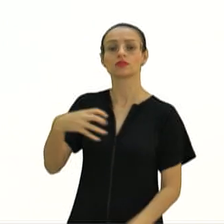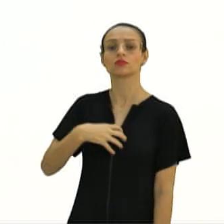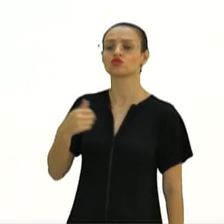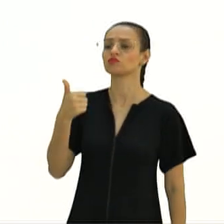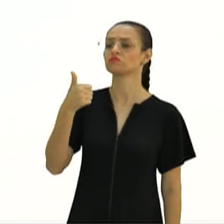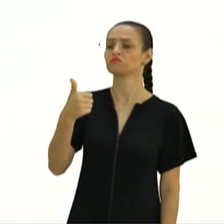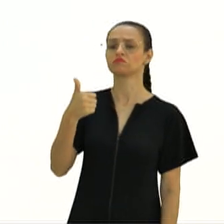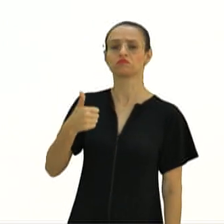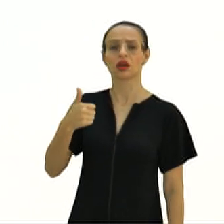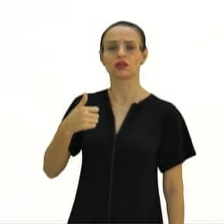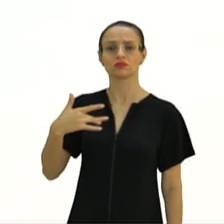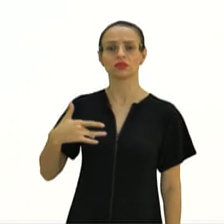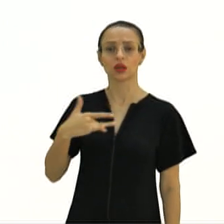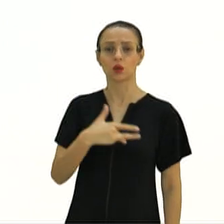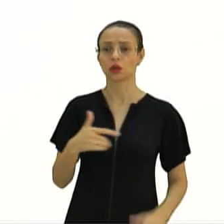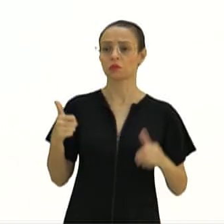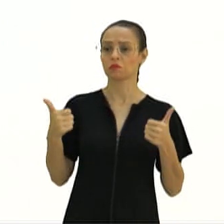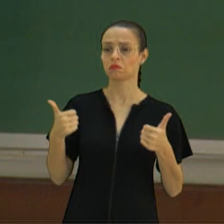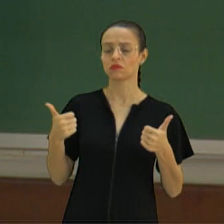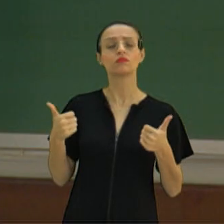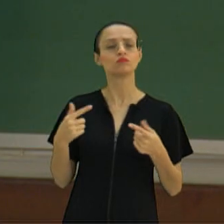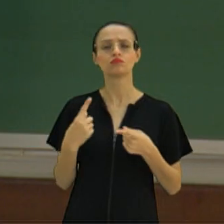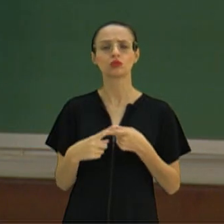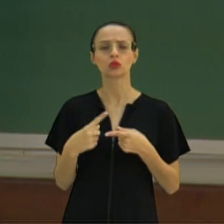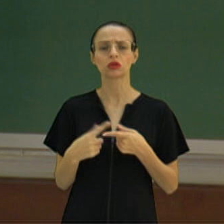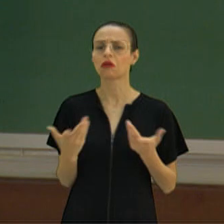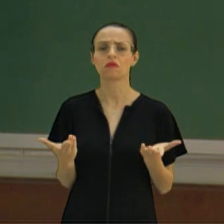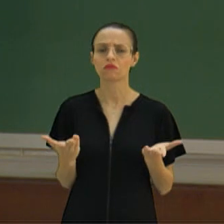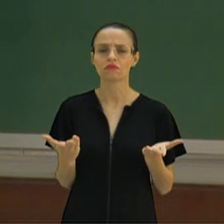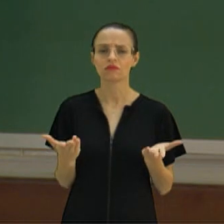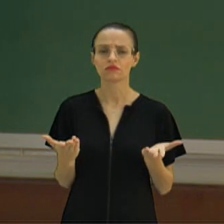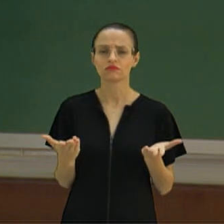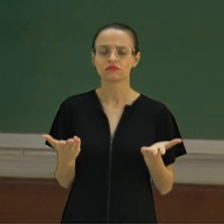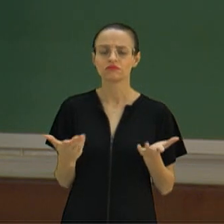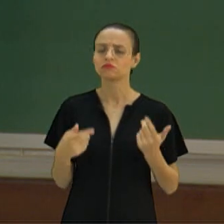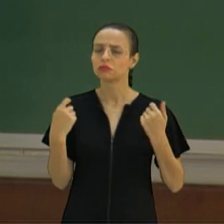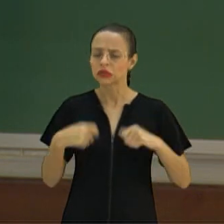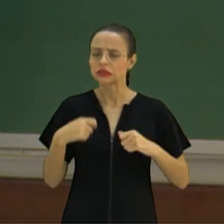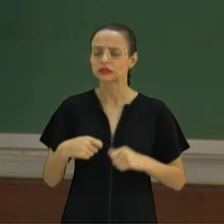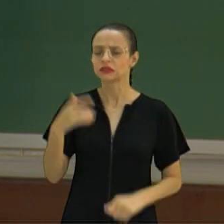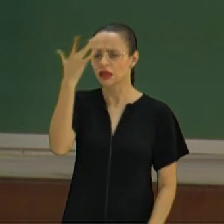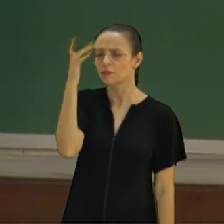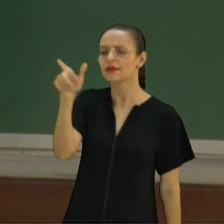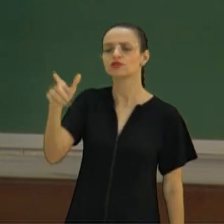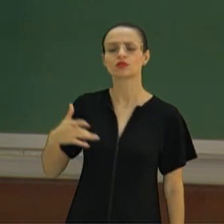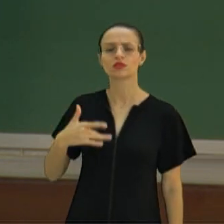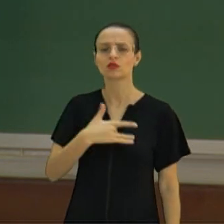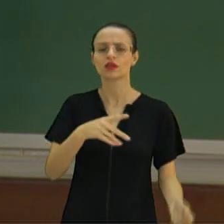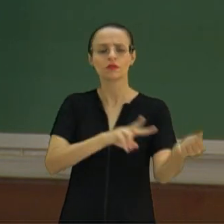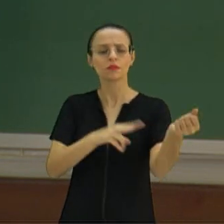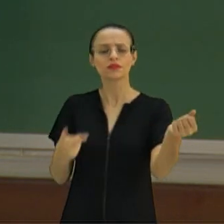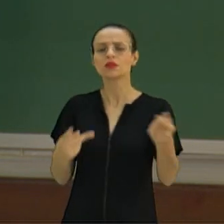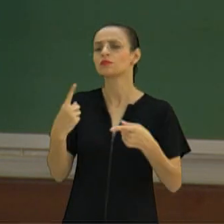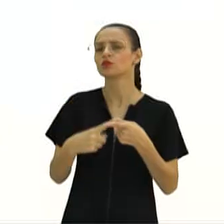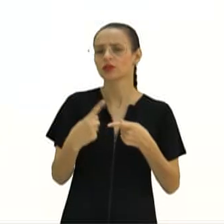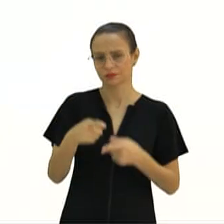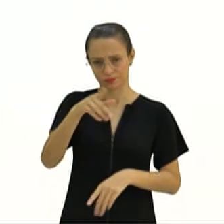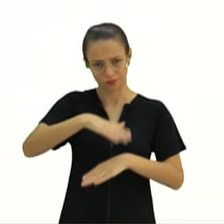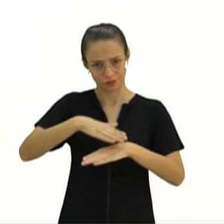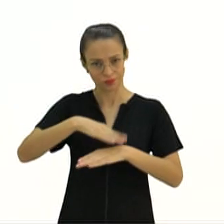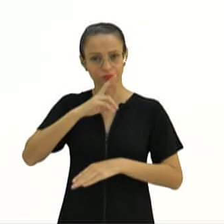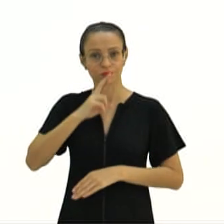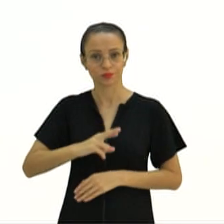bem com saúde. Por que essa exigência, esse requisito da pessoa ser saudável para a doação? Responda.